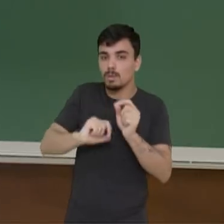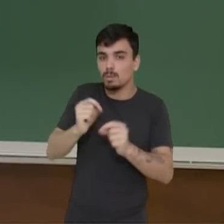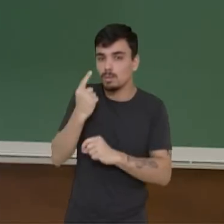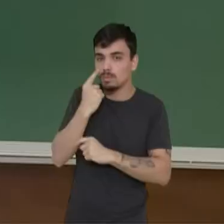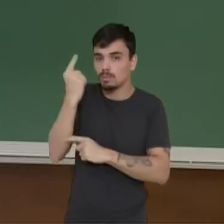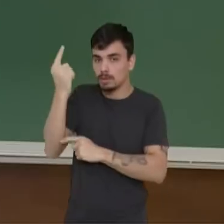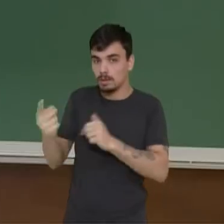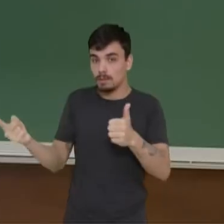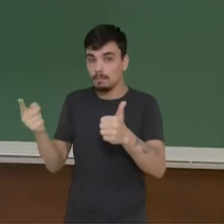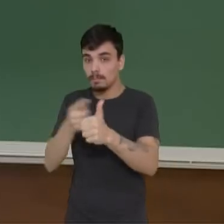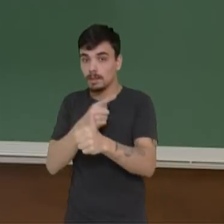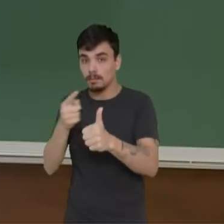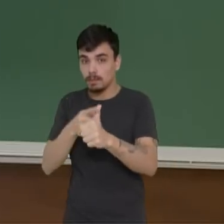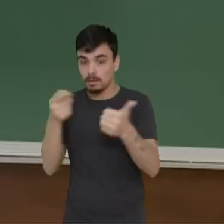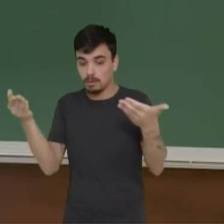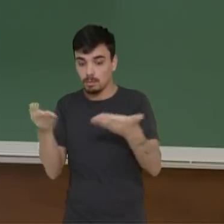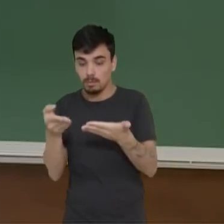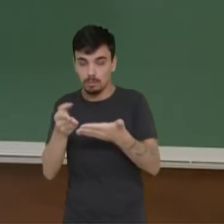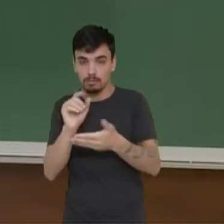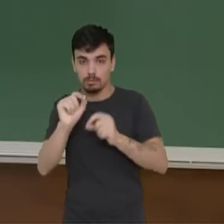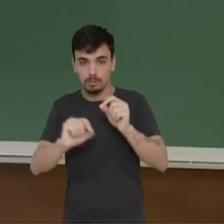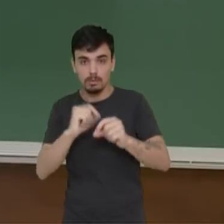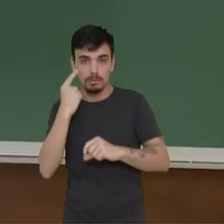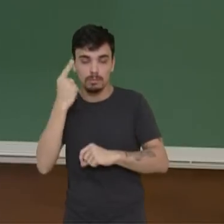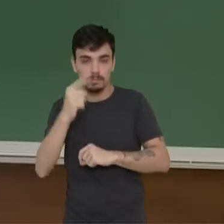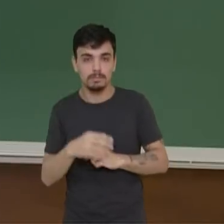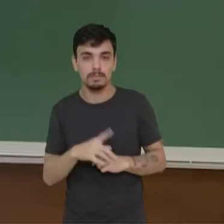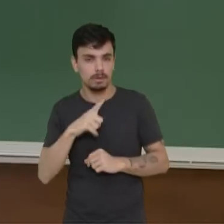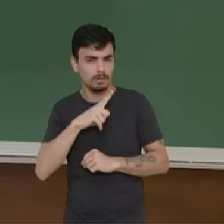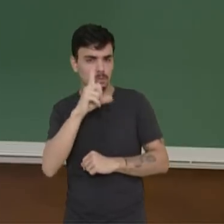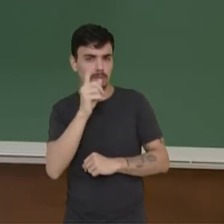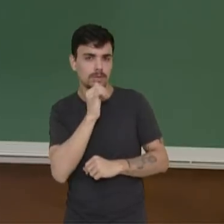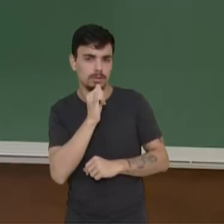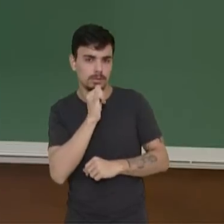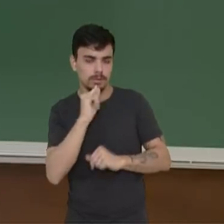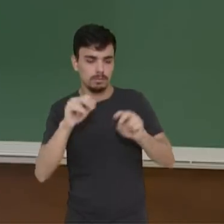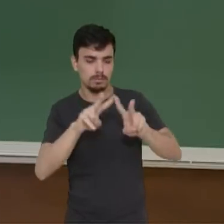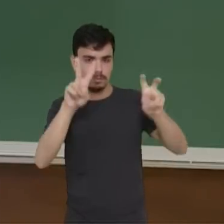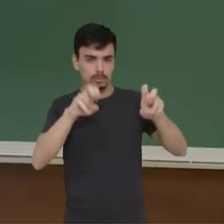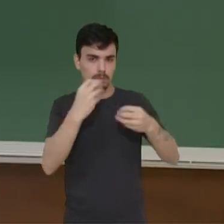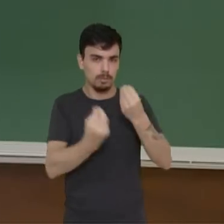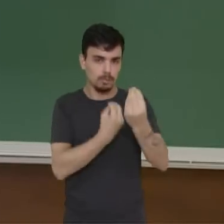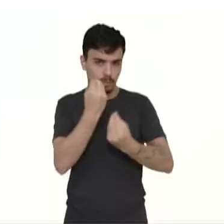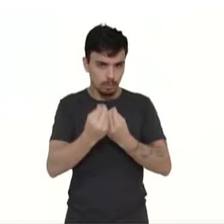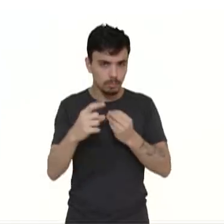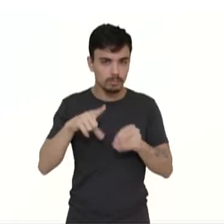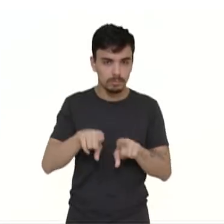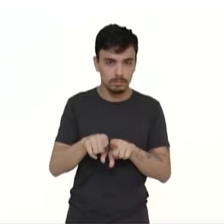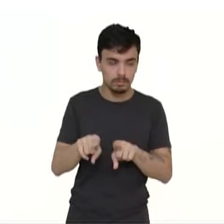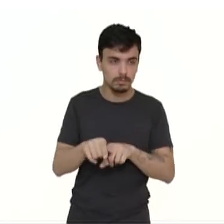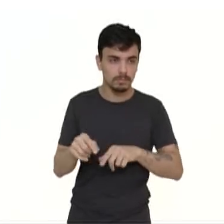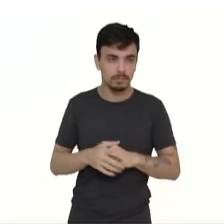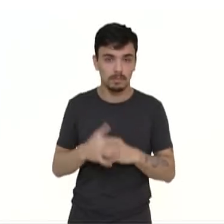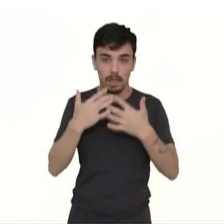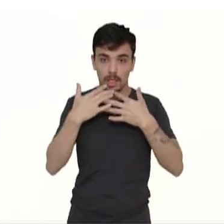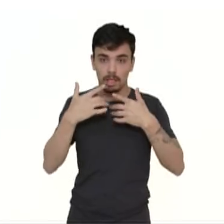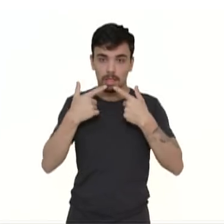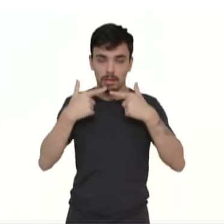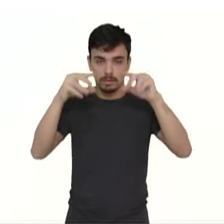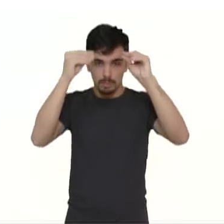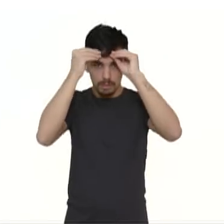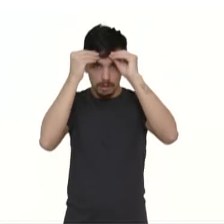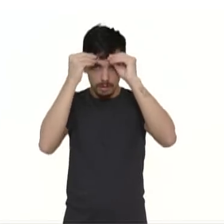nossa primeira questão da aula de hoje. Eu tenho aqui, né, um exemplo de um modelo aqui, né, de linguagem verbal e